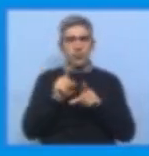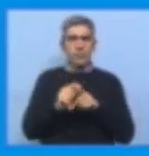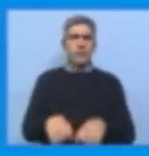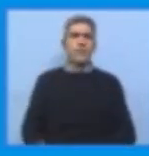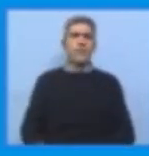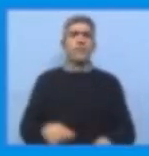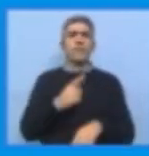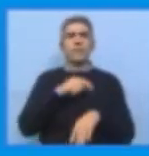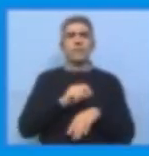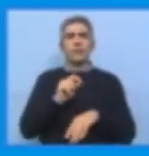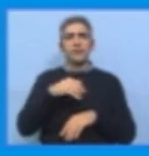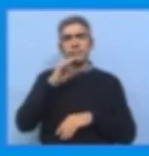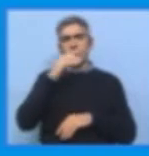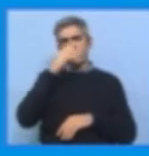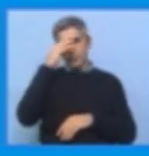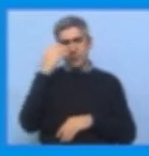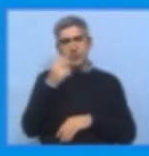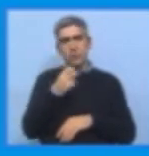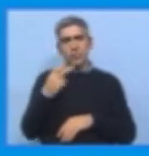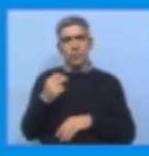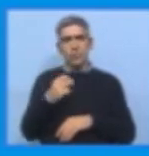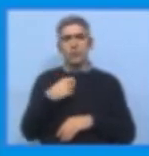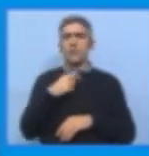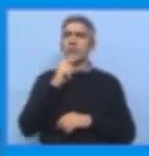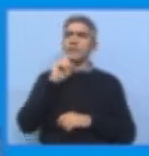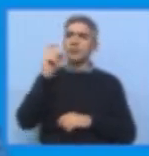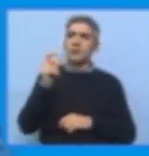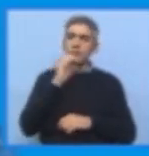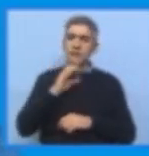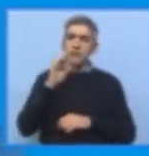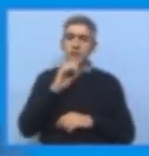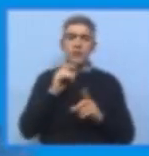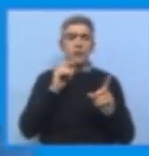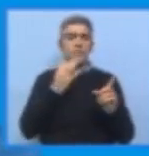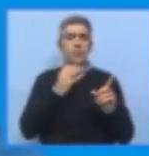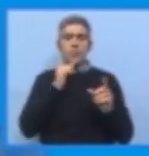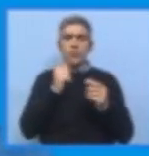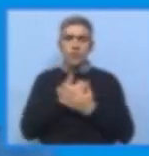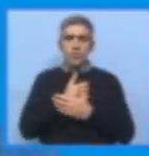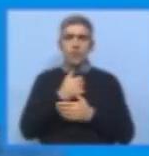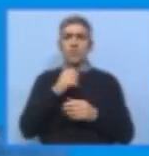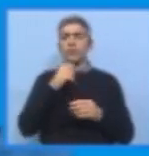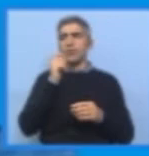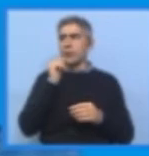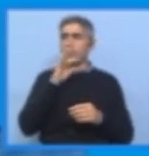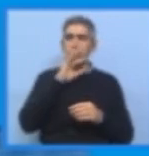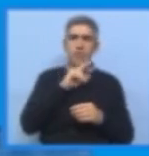dos momentos mais duros é isso, é comunicar uma perda a um pai, a uma mãe, a um marido, Portanto,